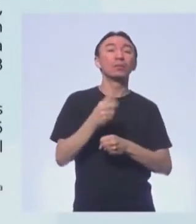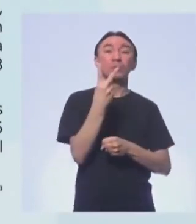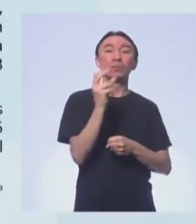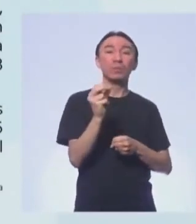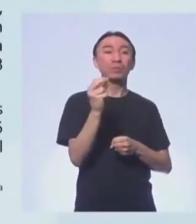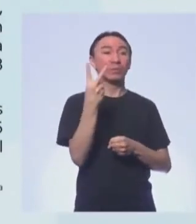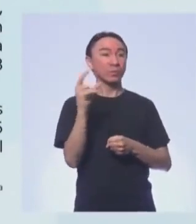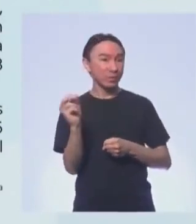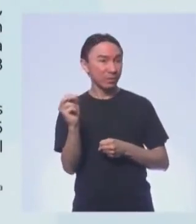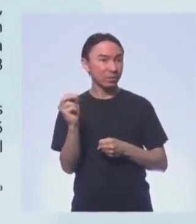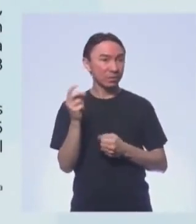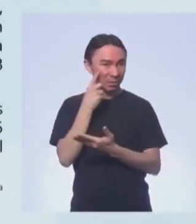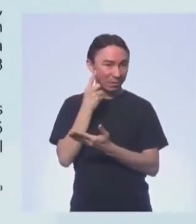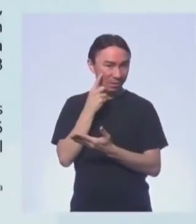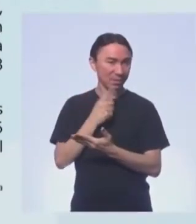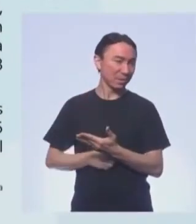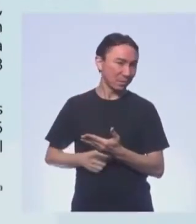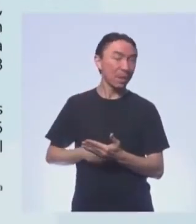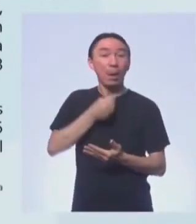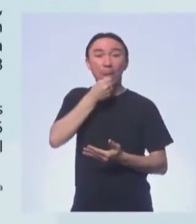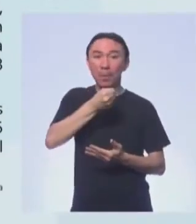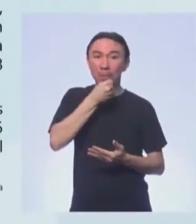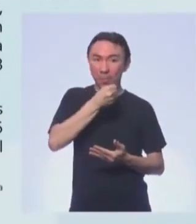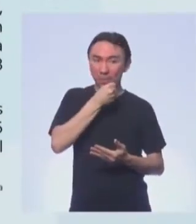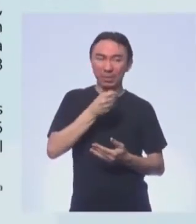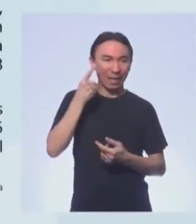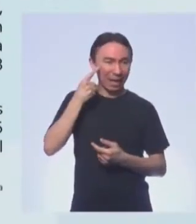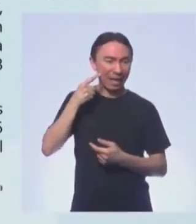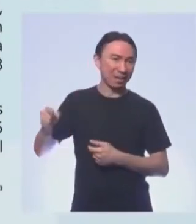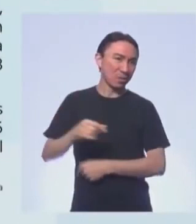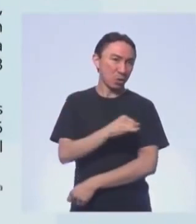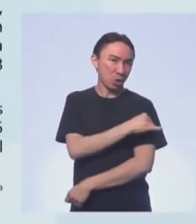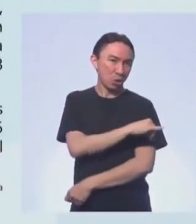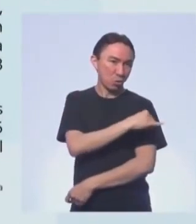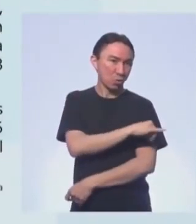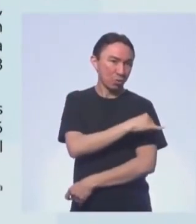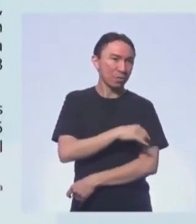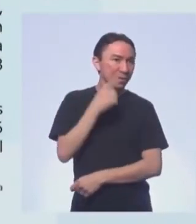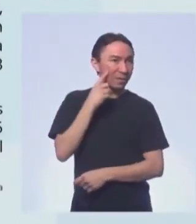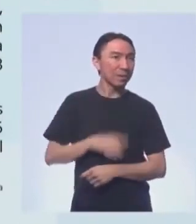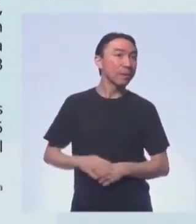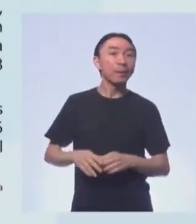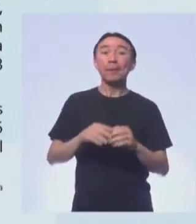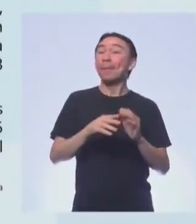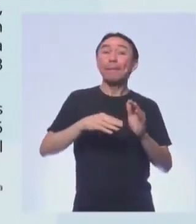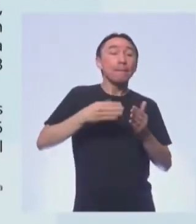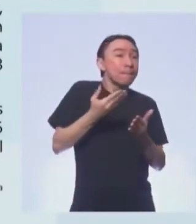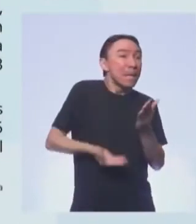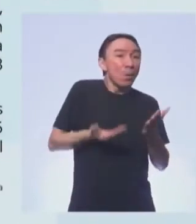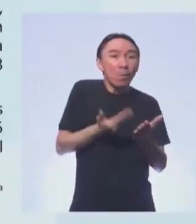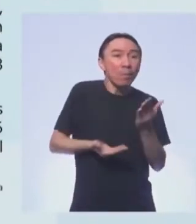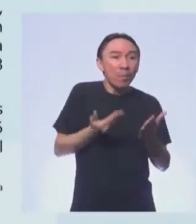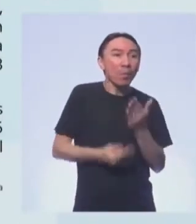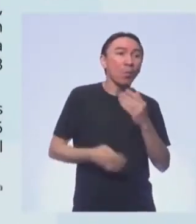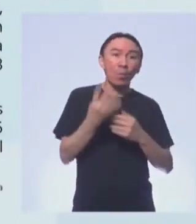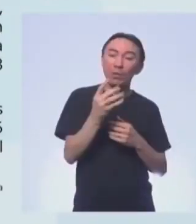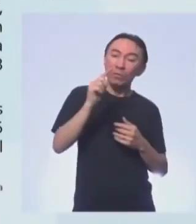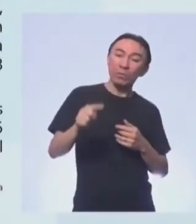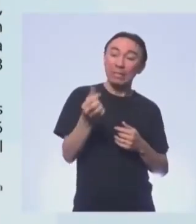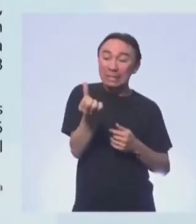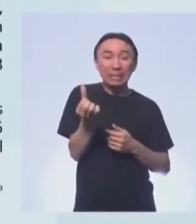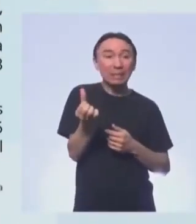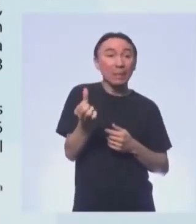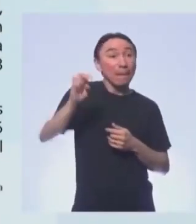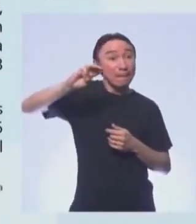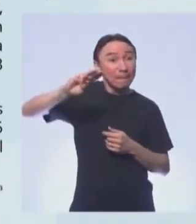Agência Brasil, Rio de Janeiro. O Brasil perdeu nos últimos 4 anos mais de 4,6 milhões de leitores, segundo dados